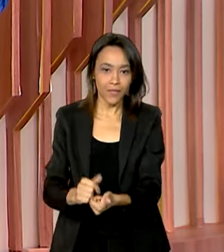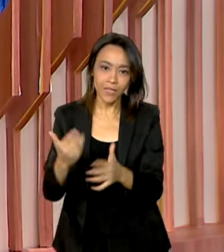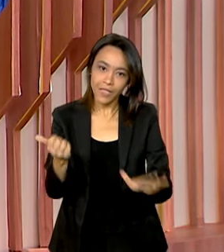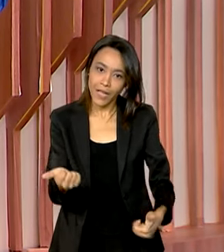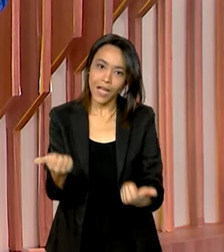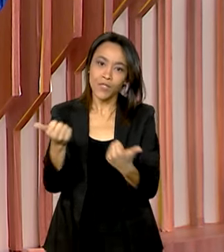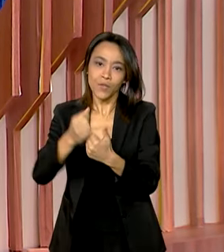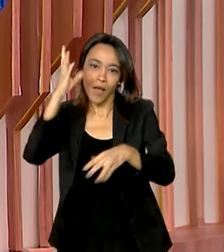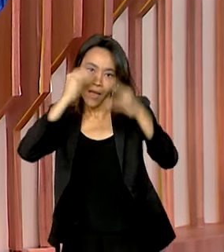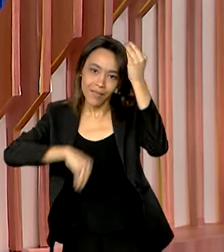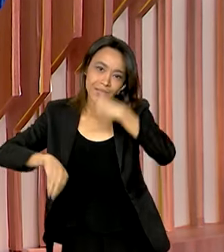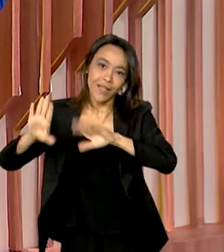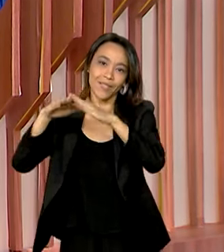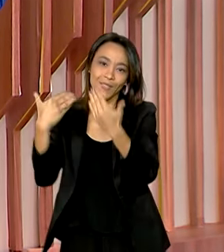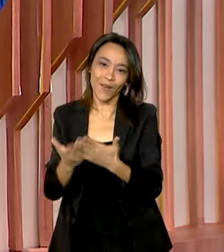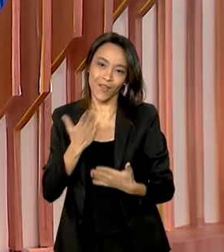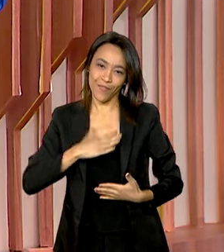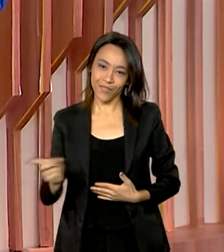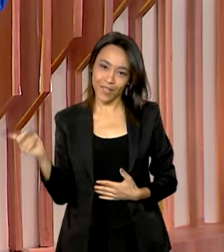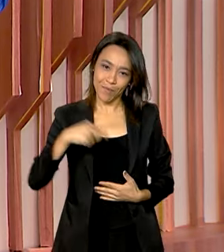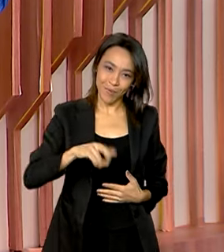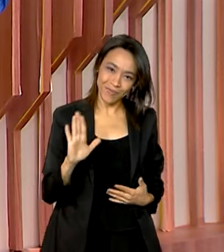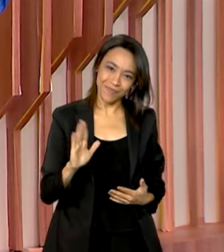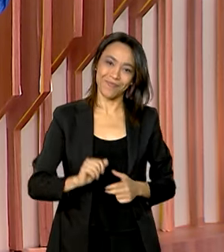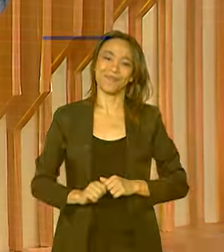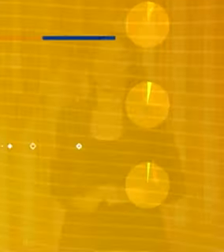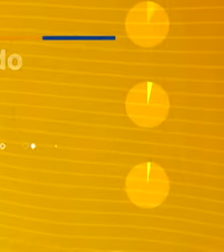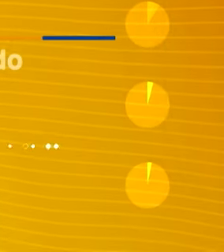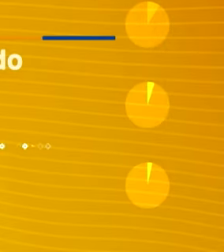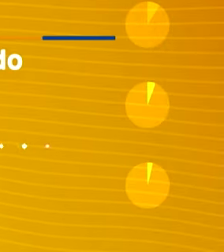a evasão escolar. A gente volta em instantes.